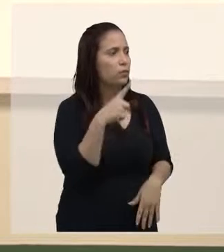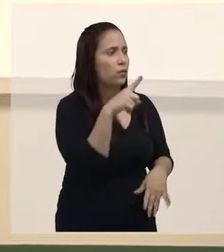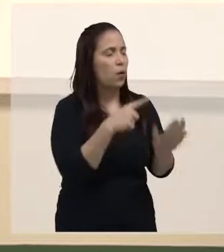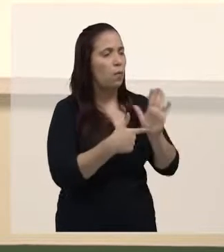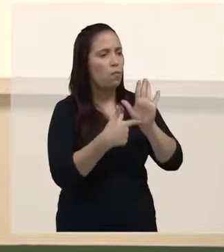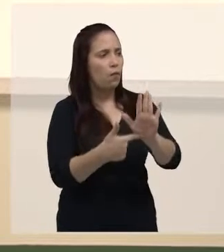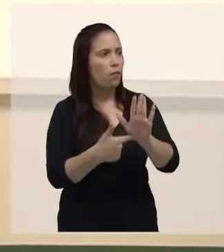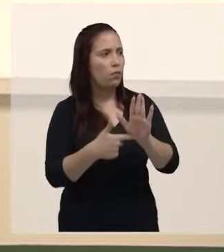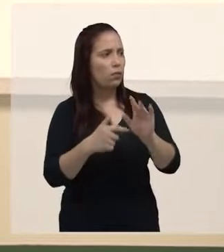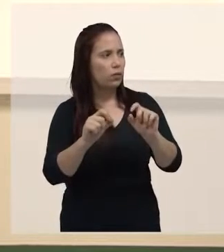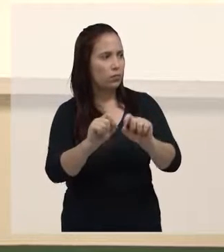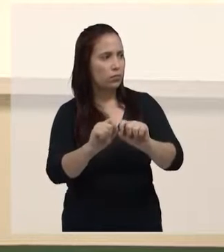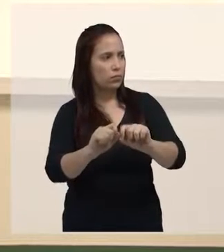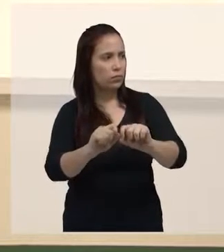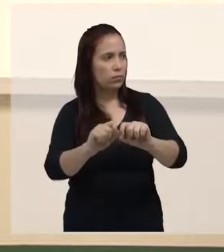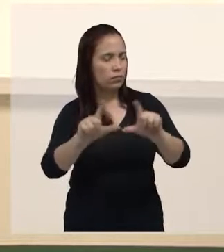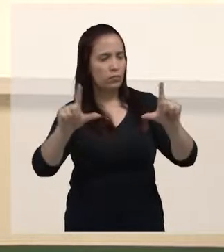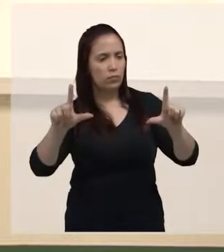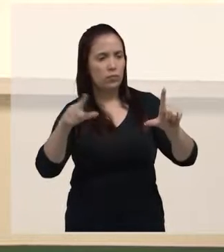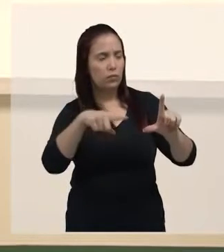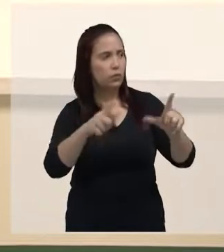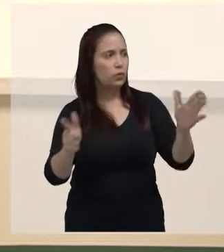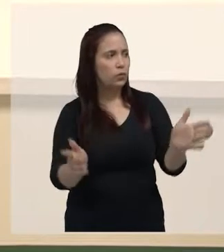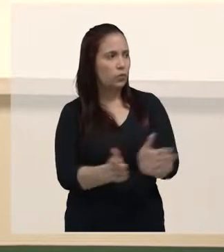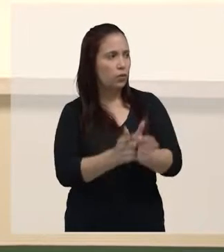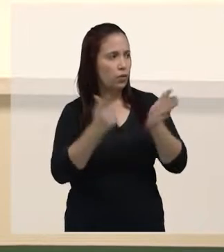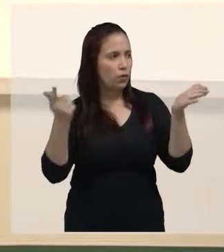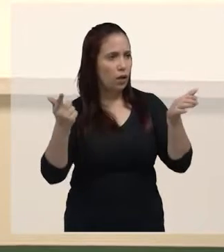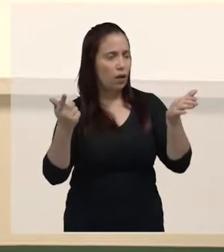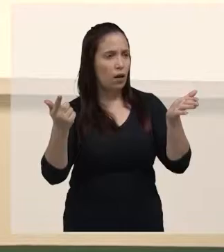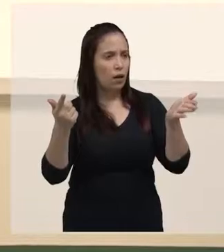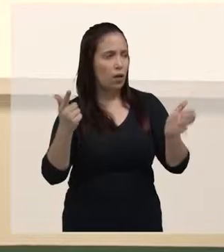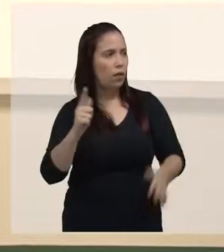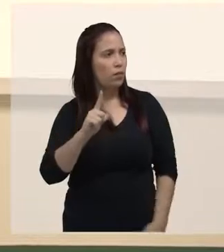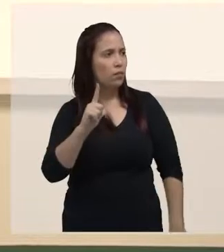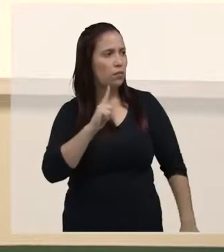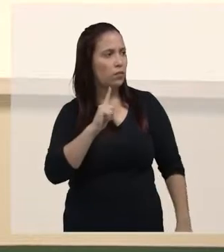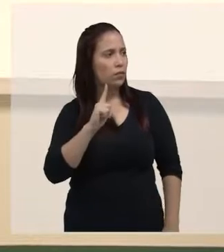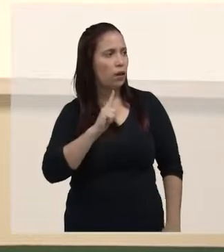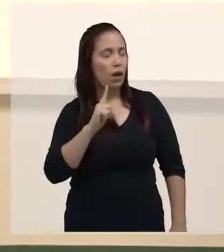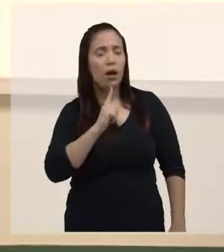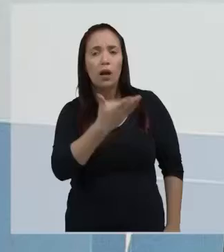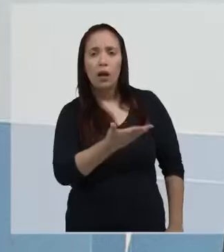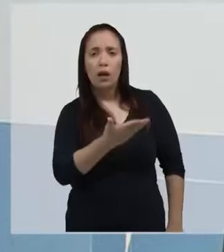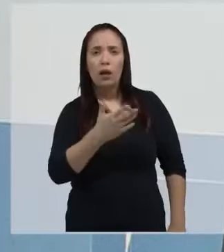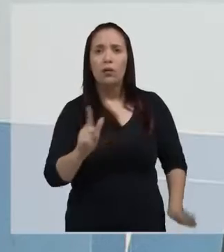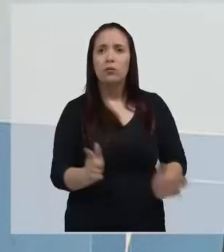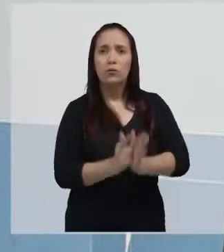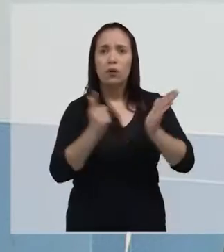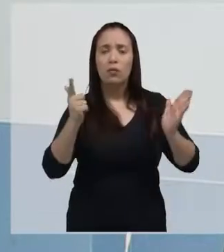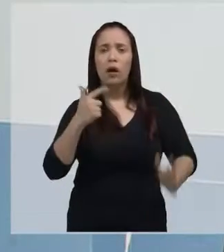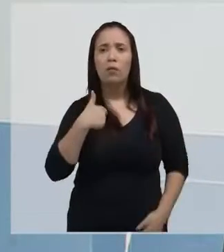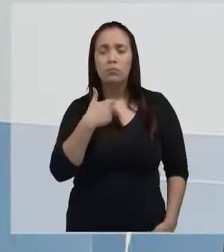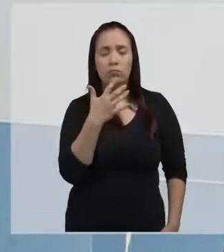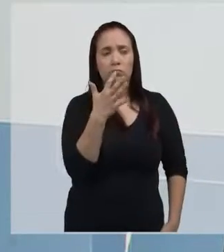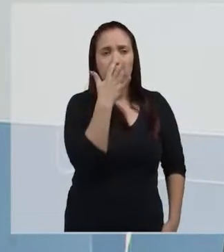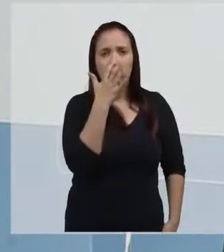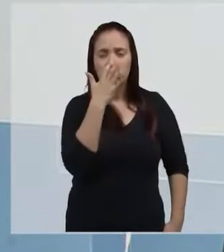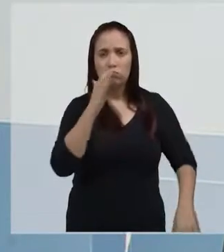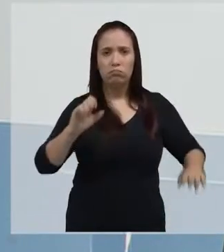jornal, vou passar aqui na sua mão, a capa que essa capa aqui lhe chamou a atenção. Essa capa aqui que me chamou a atenção é